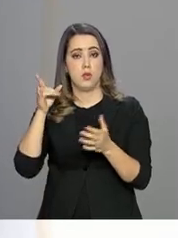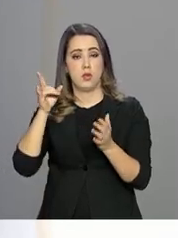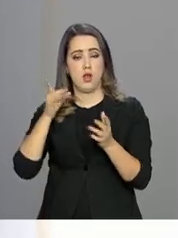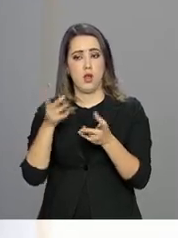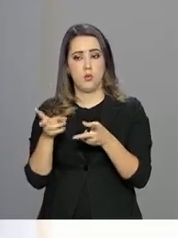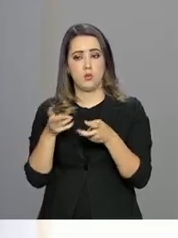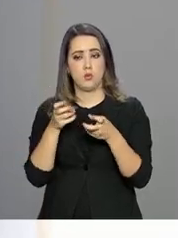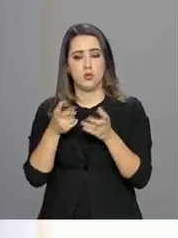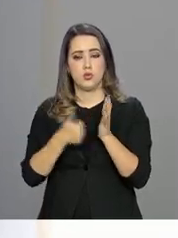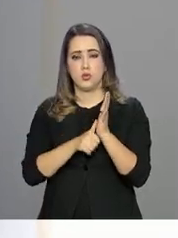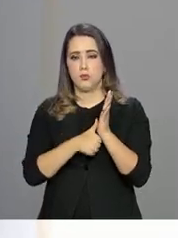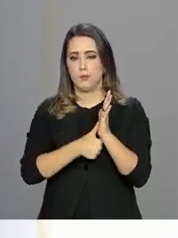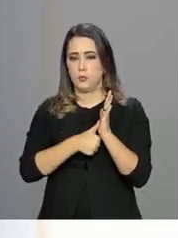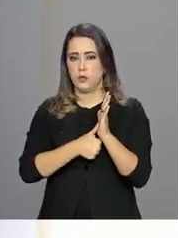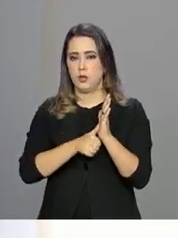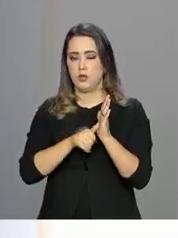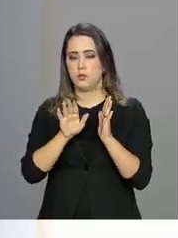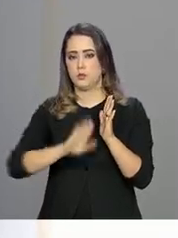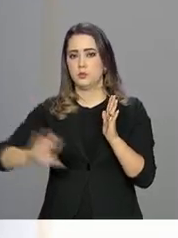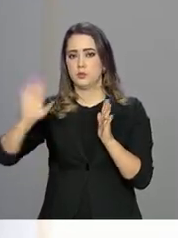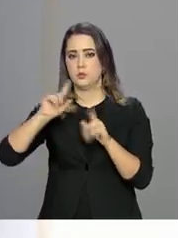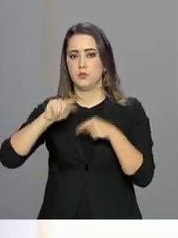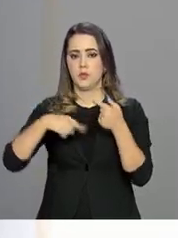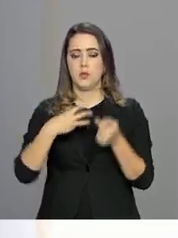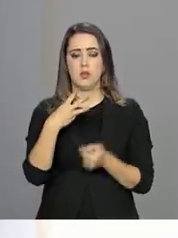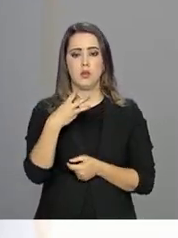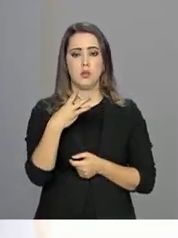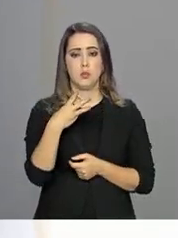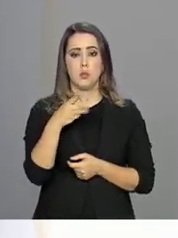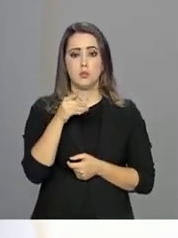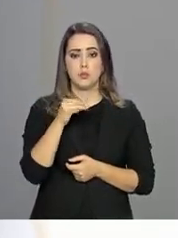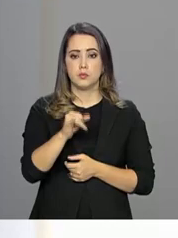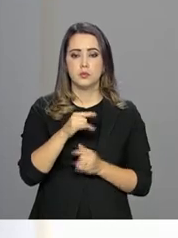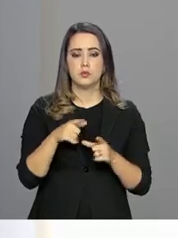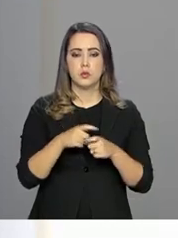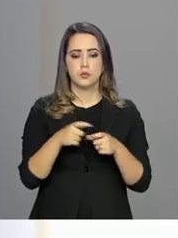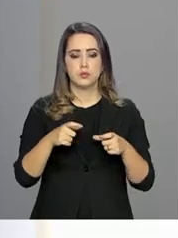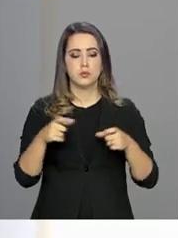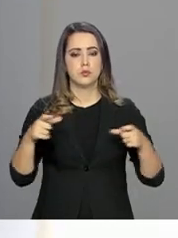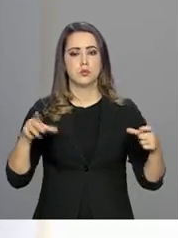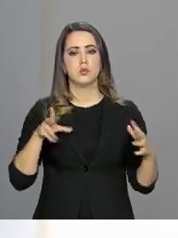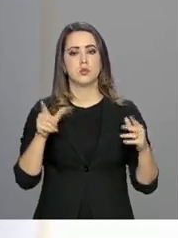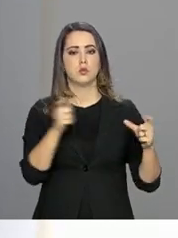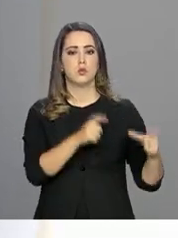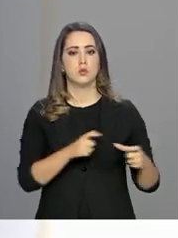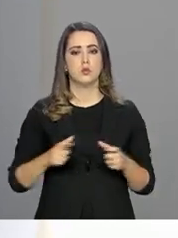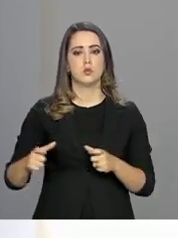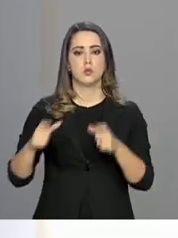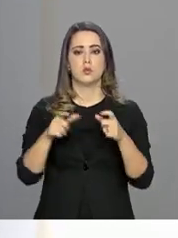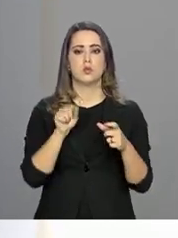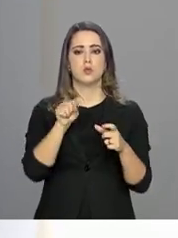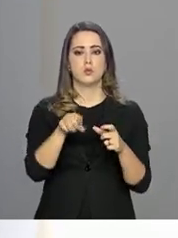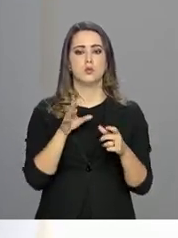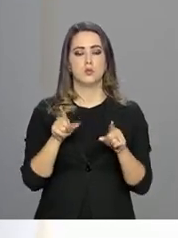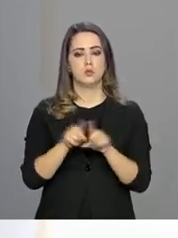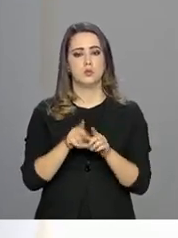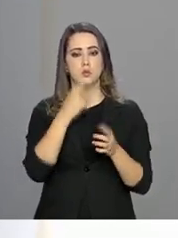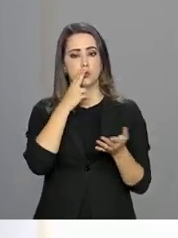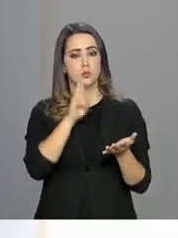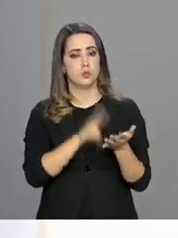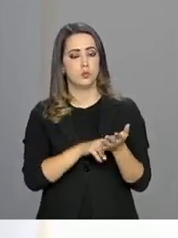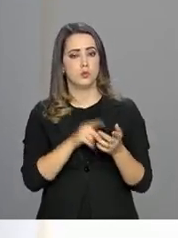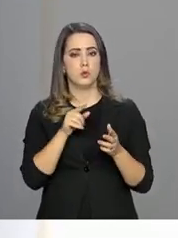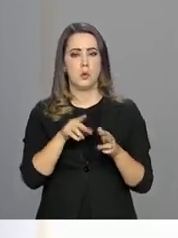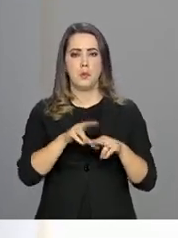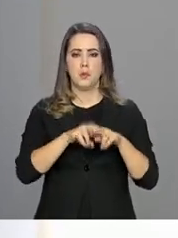prazo de 30 dias o projeto também será ampliado a toda a rede de atendimentos dos correios